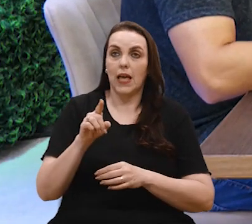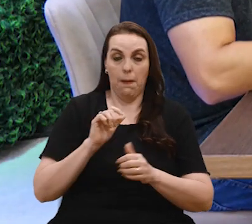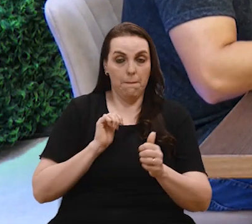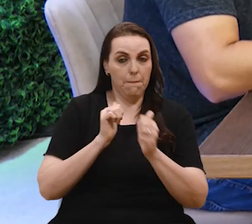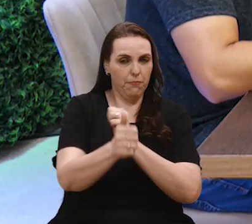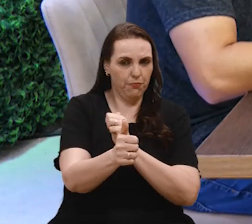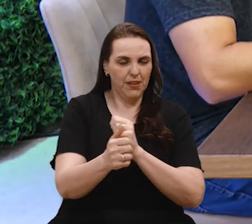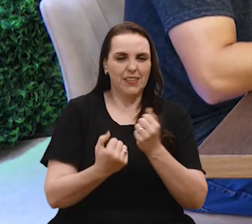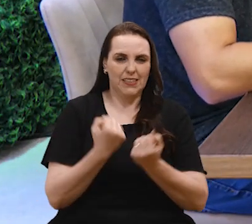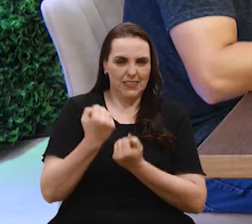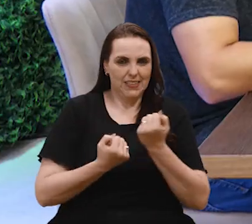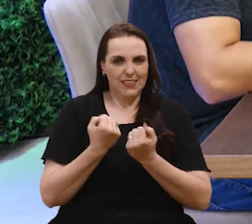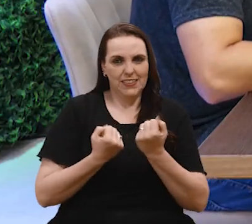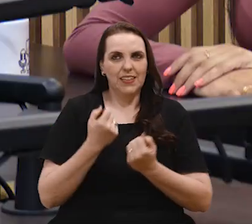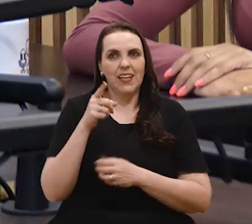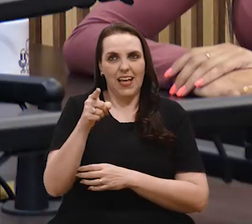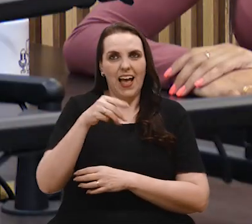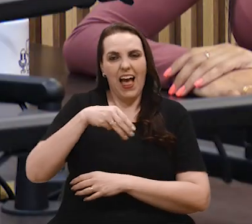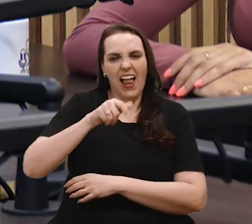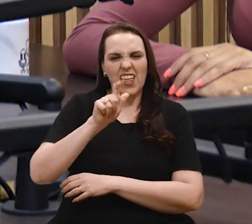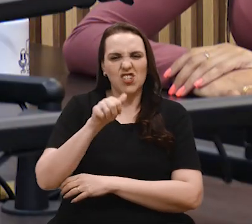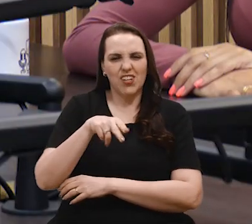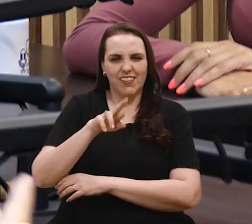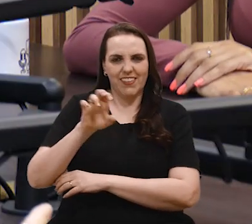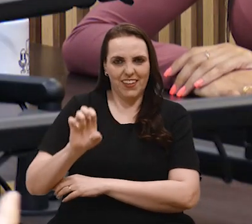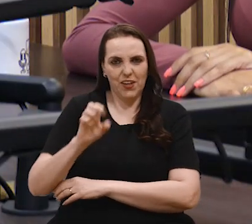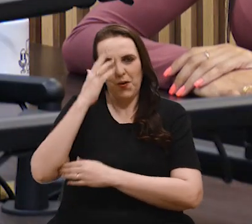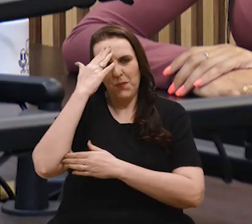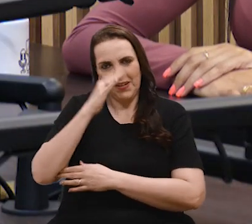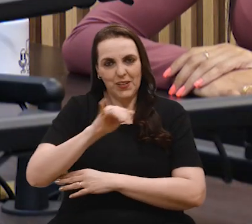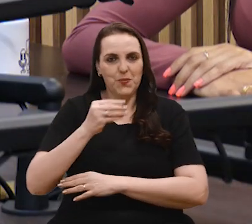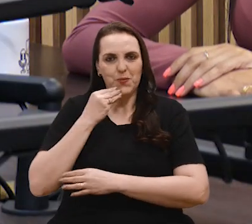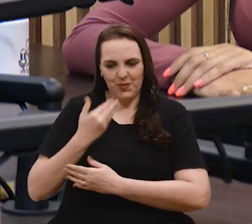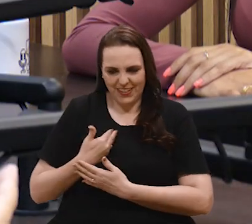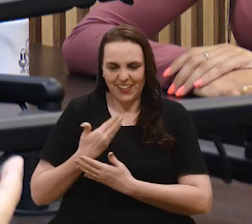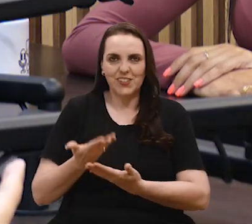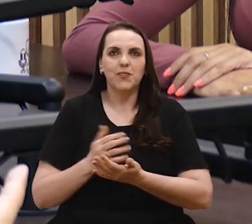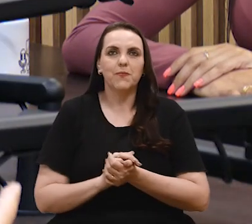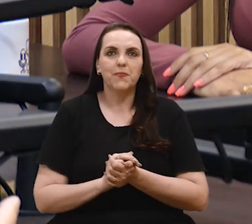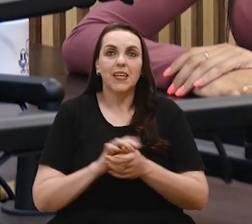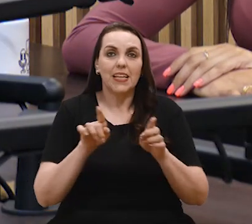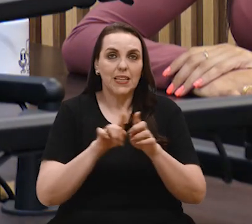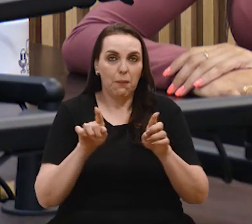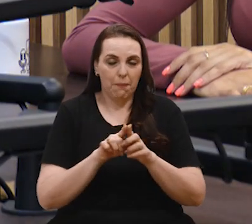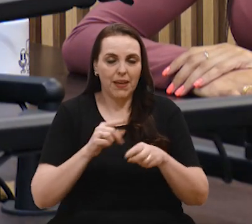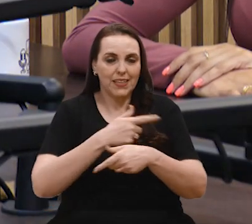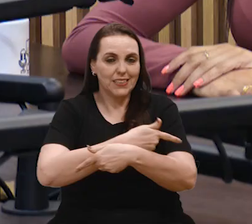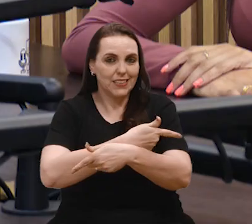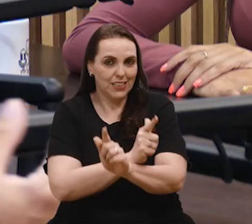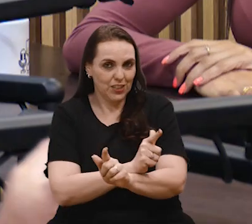Alexandre Silvestrin. Beleza, Rafael, obrigado pela oportunidade. Eu que agradeço por ter vindo. E a quiropraxista